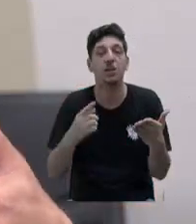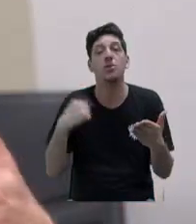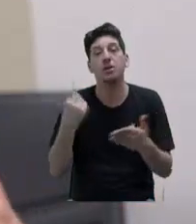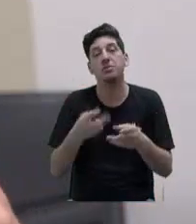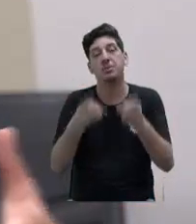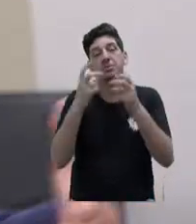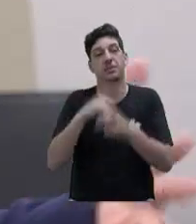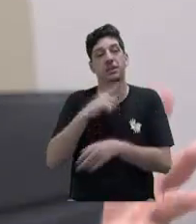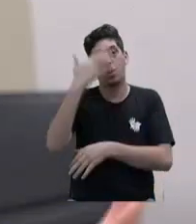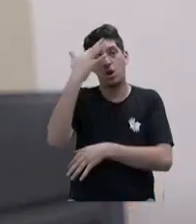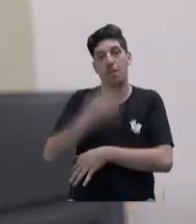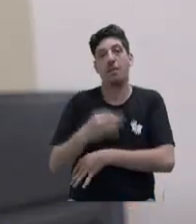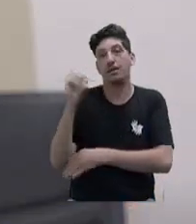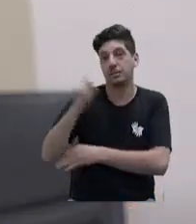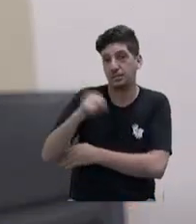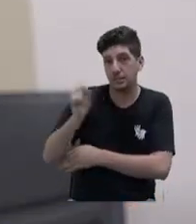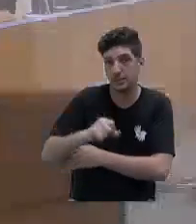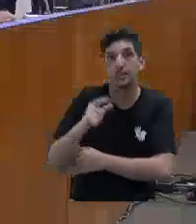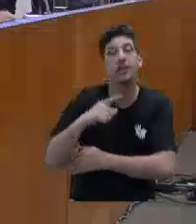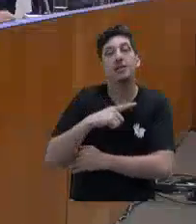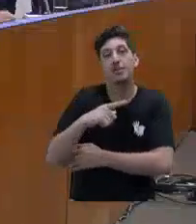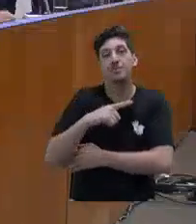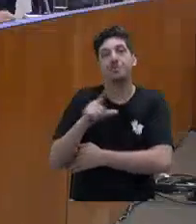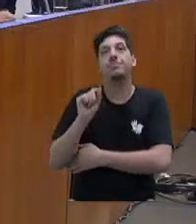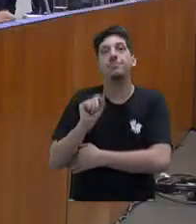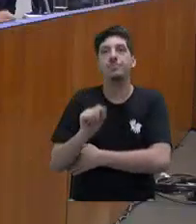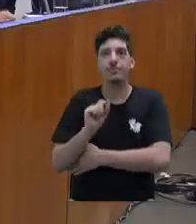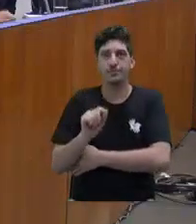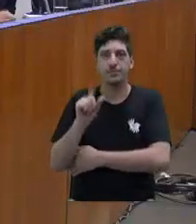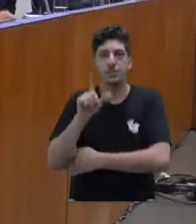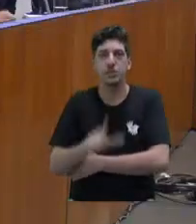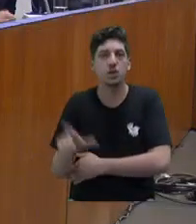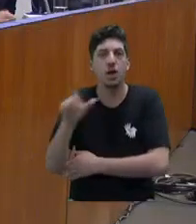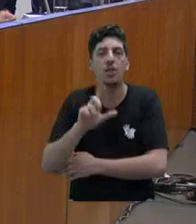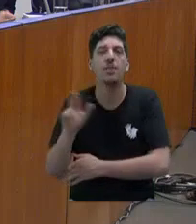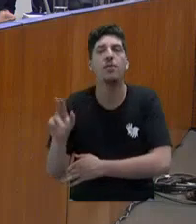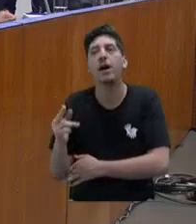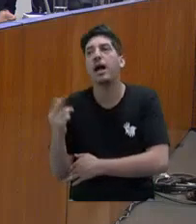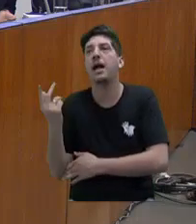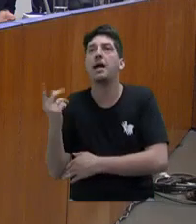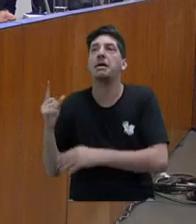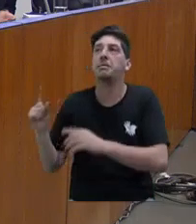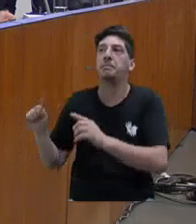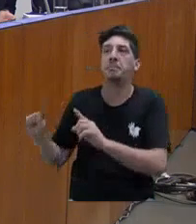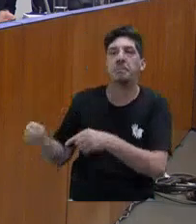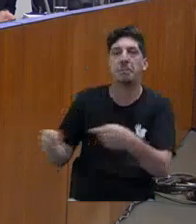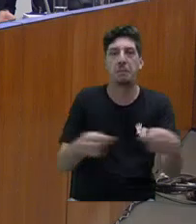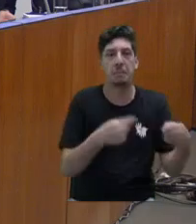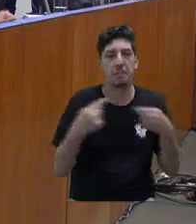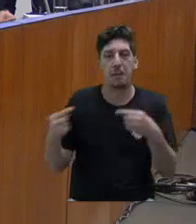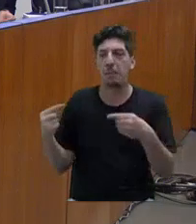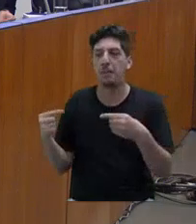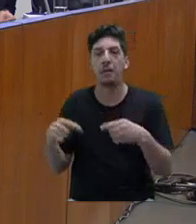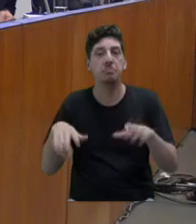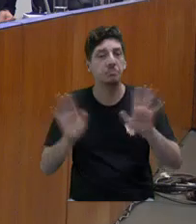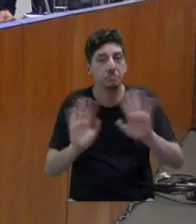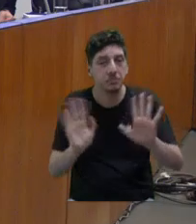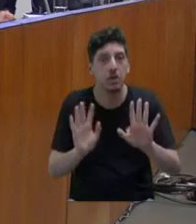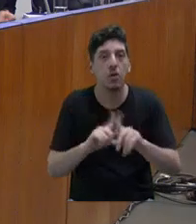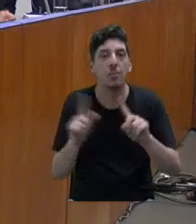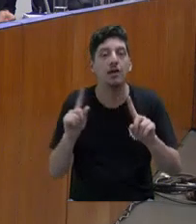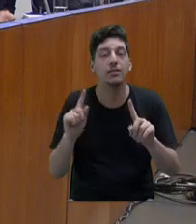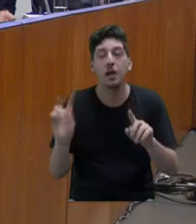entendimento, finalmente, de uma, de que, claro que não é uma competindo com a outra, uma maior do que a outra, mas